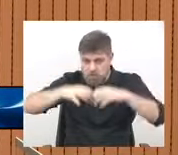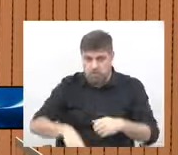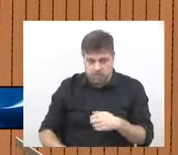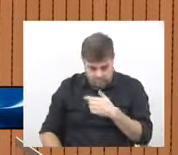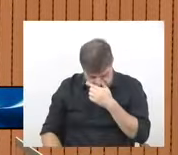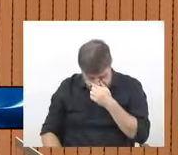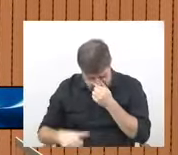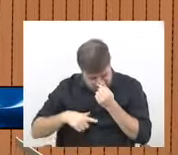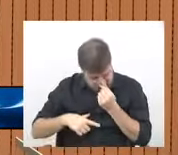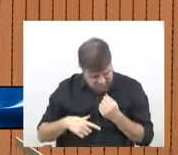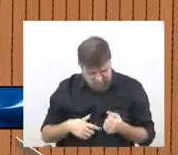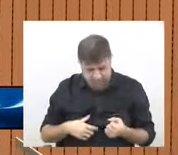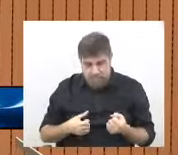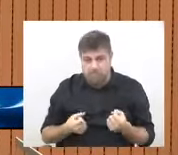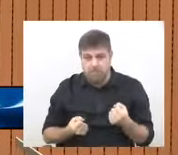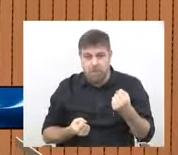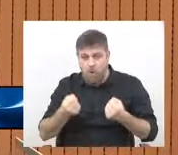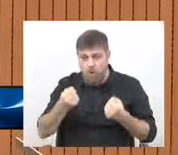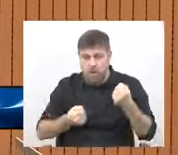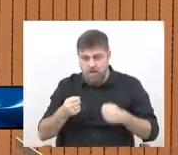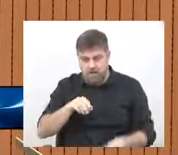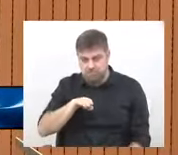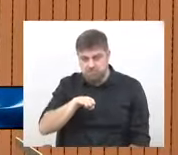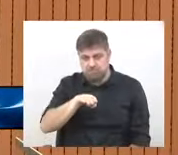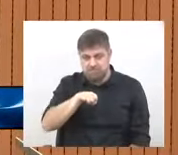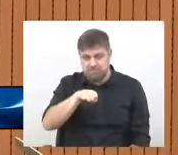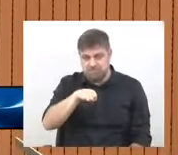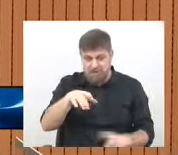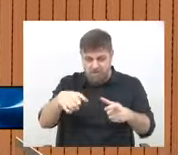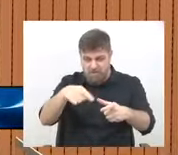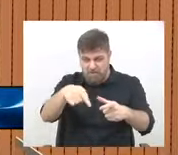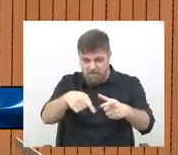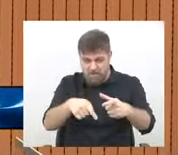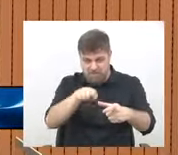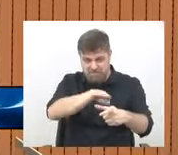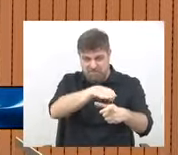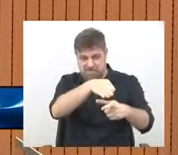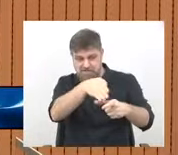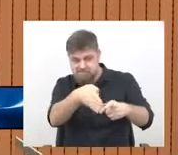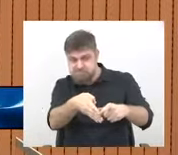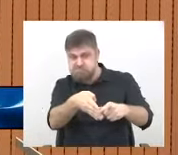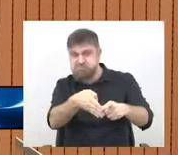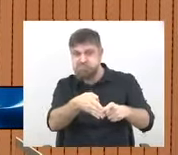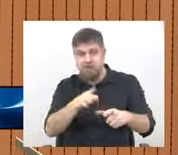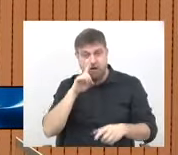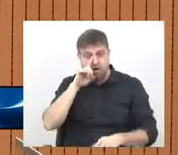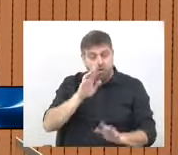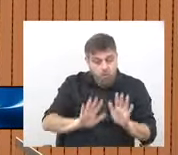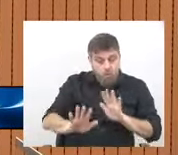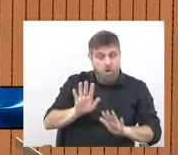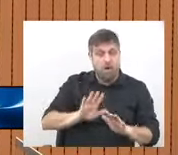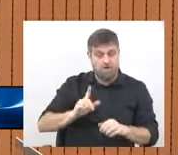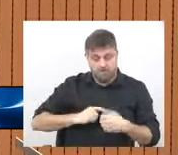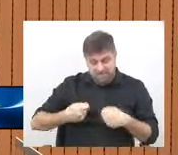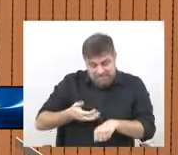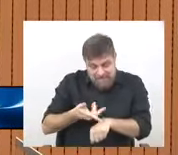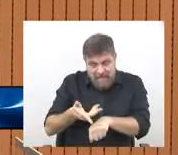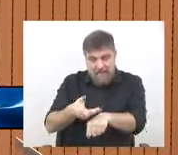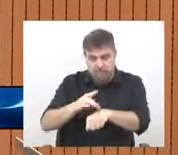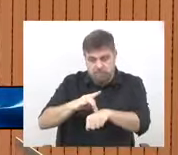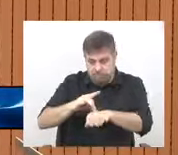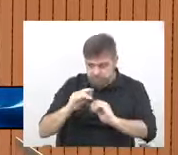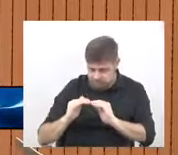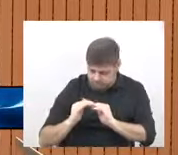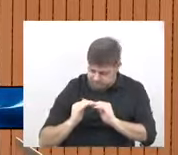caiu metade do carro num buraco na Avenida das Amoreiras. Então, nós precisamos de maior atenção e maior celeridade para que